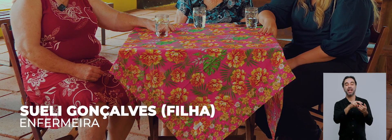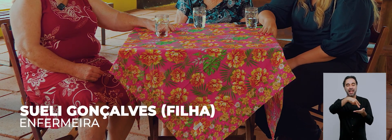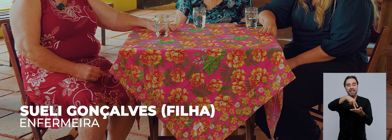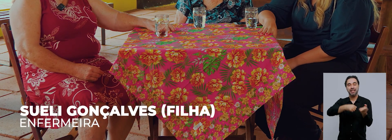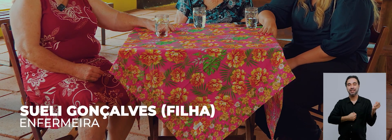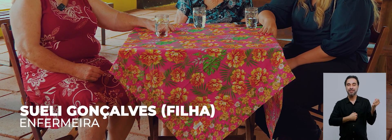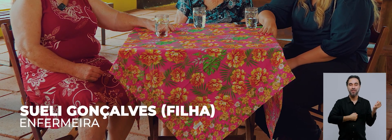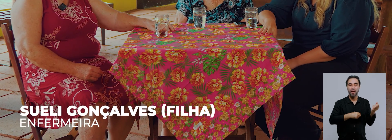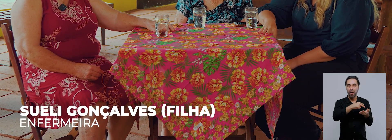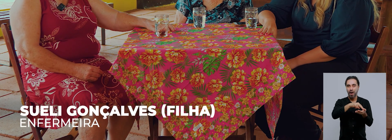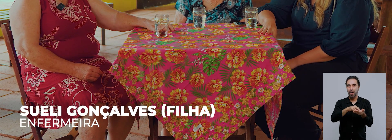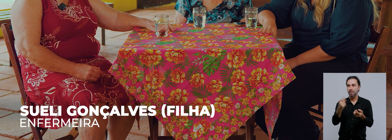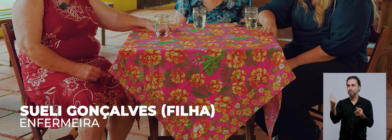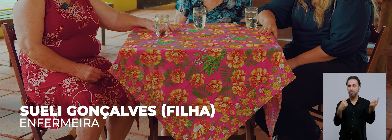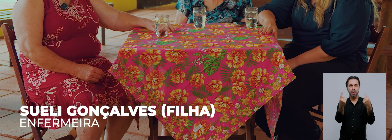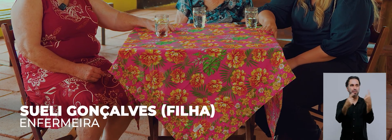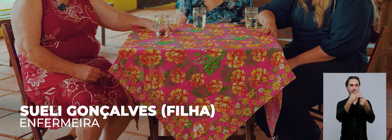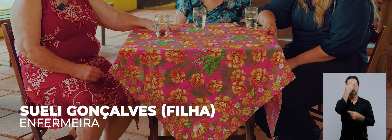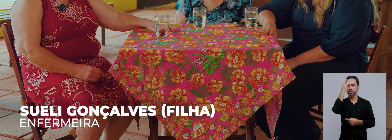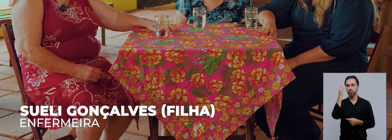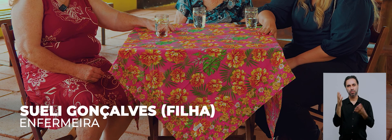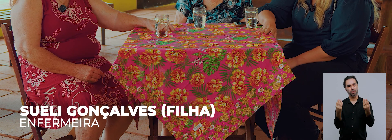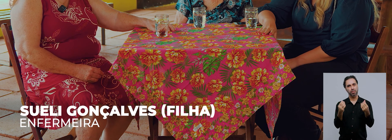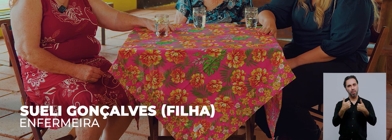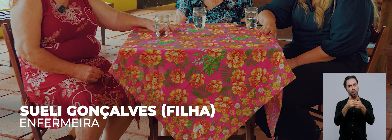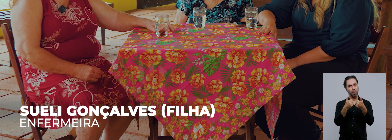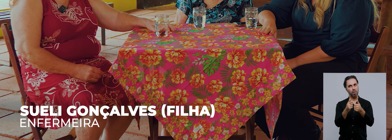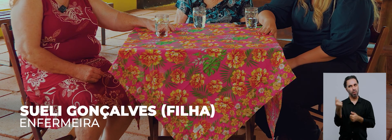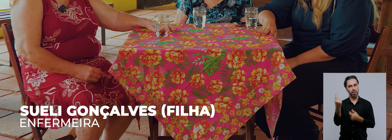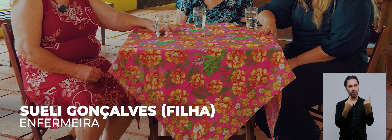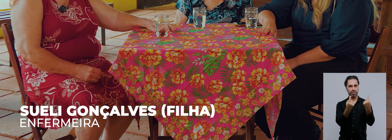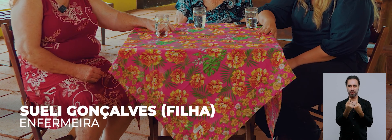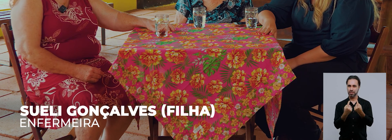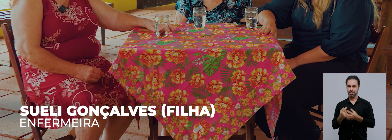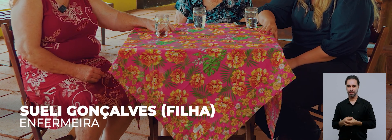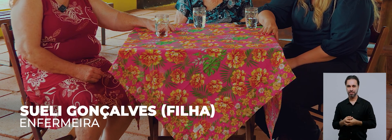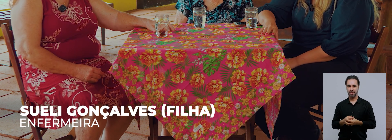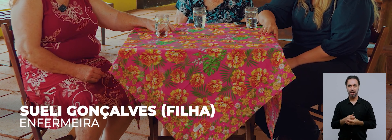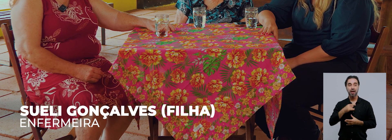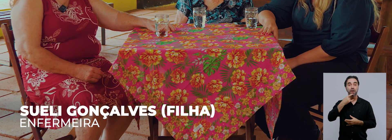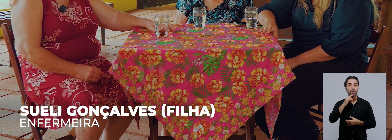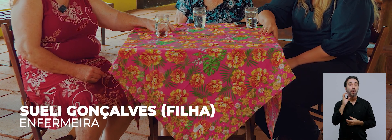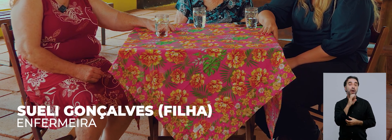forrozinho, que vinha bastante gente. Vinha de ônibus, de gente. E o quentão? O